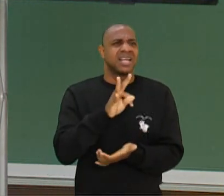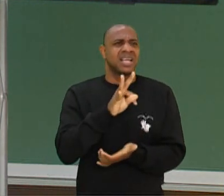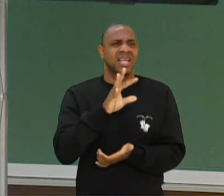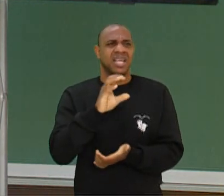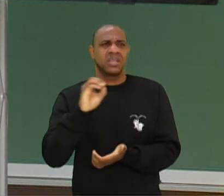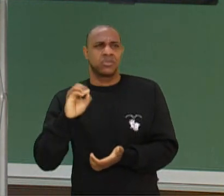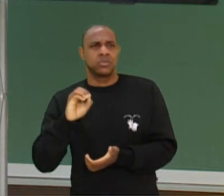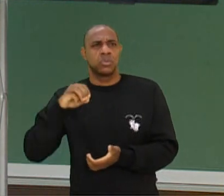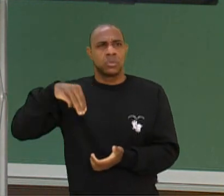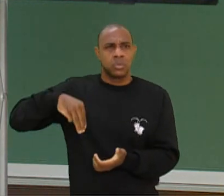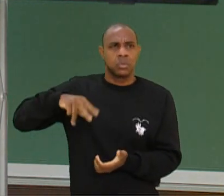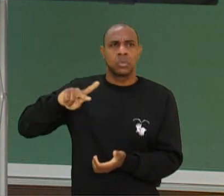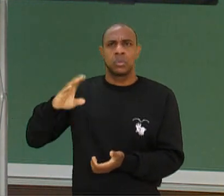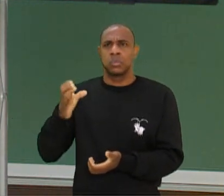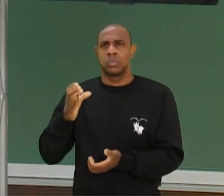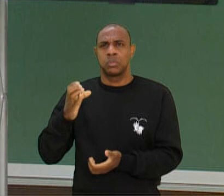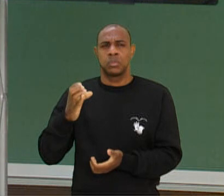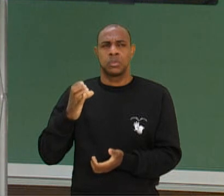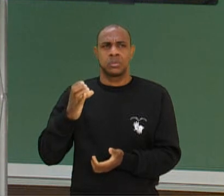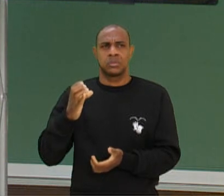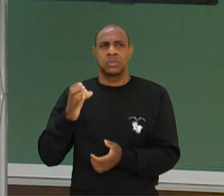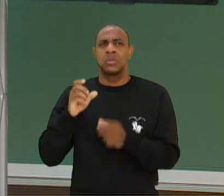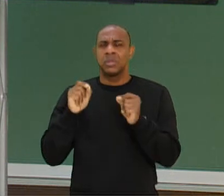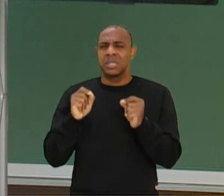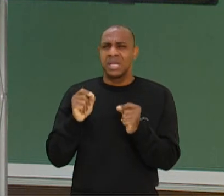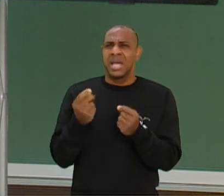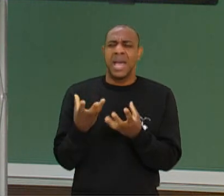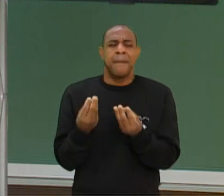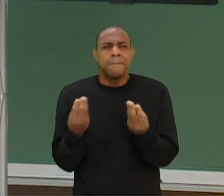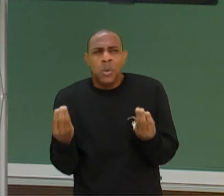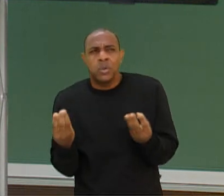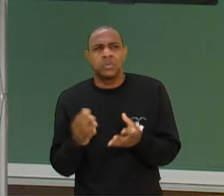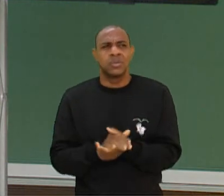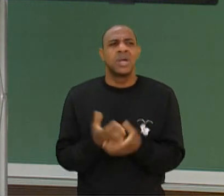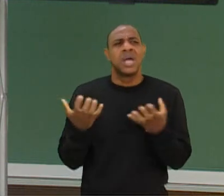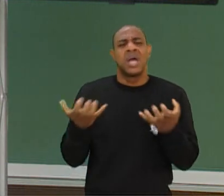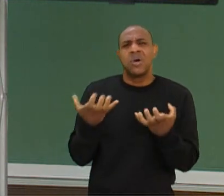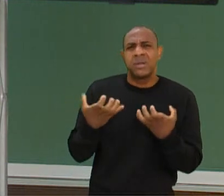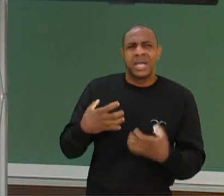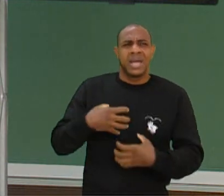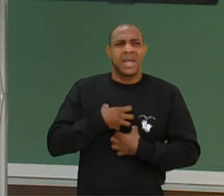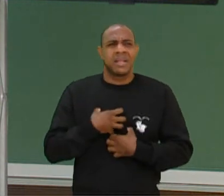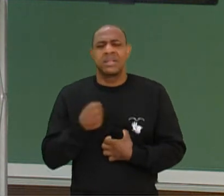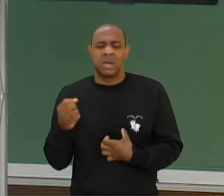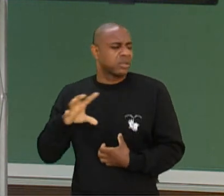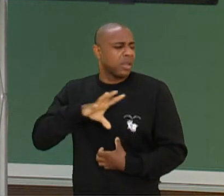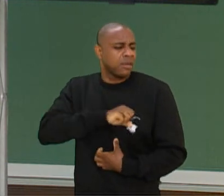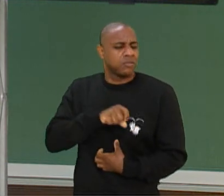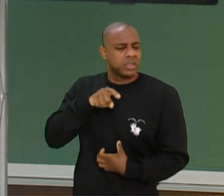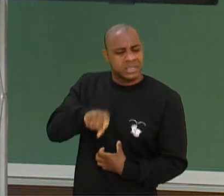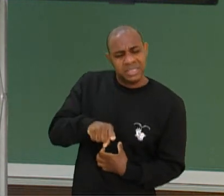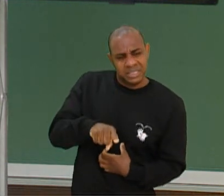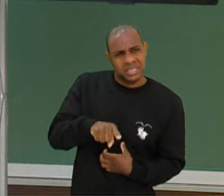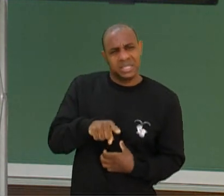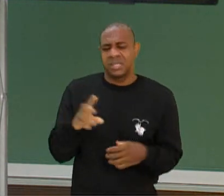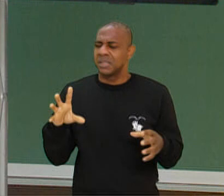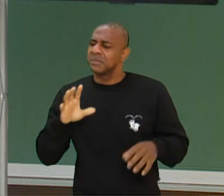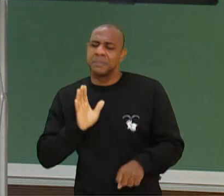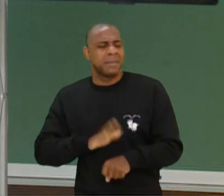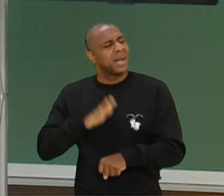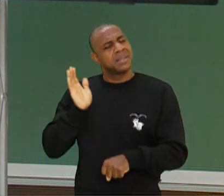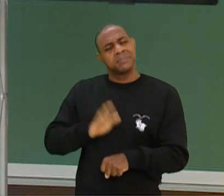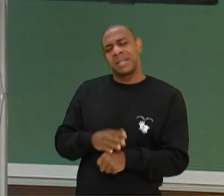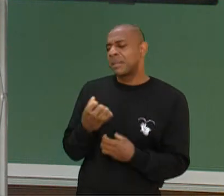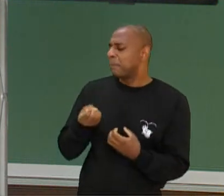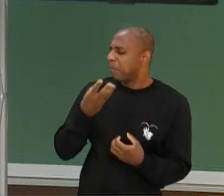bastante, né? Ah, e daí ela, eu quero esse toque, se eu adorar você